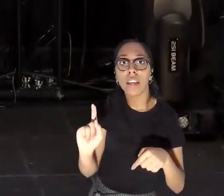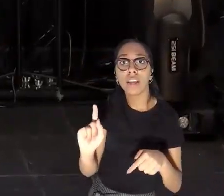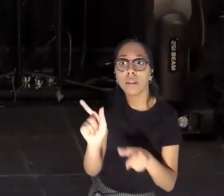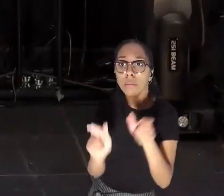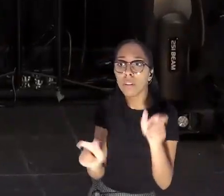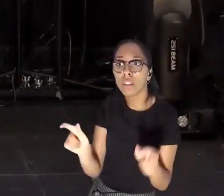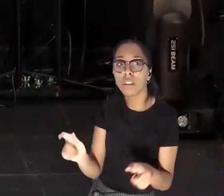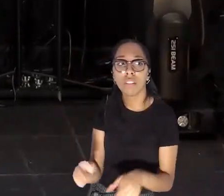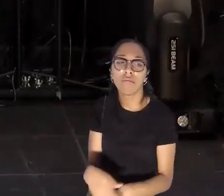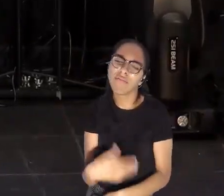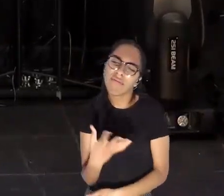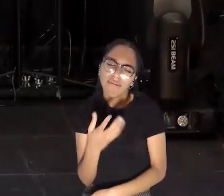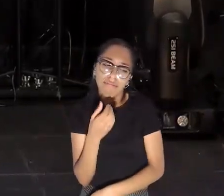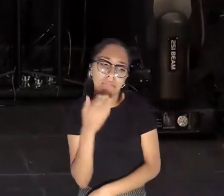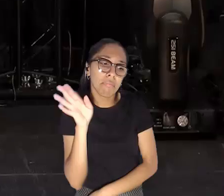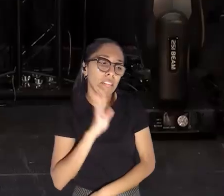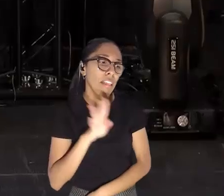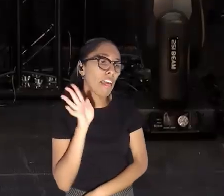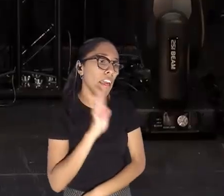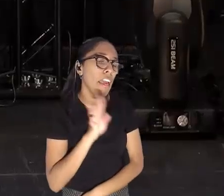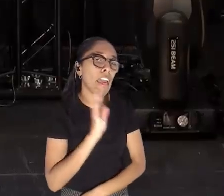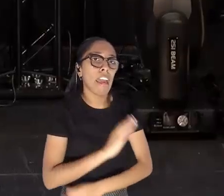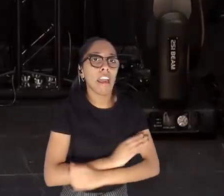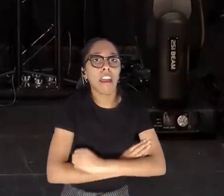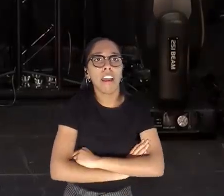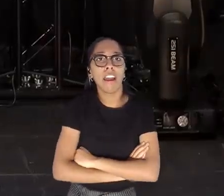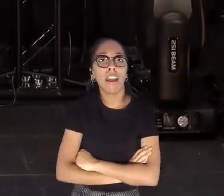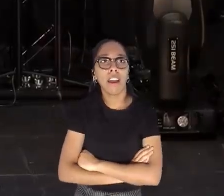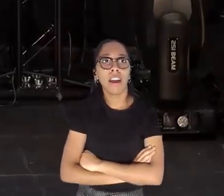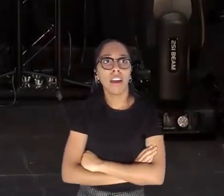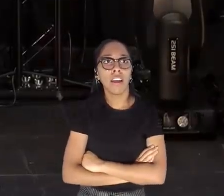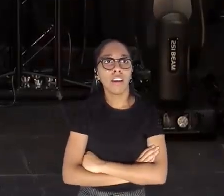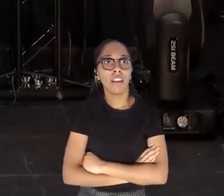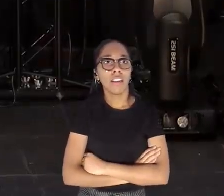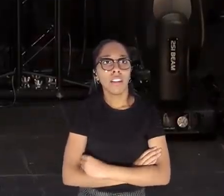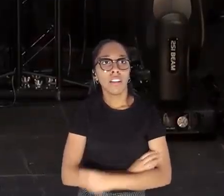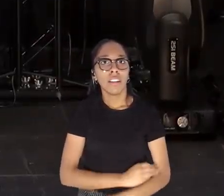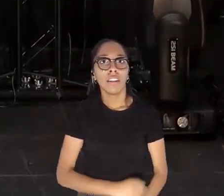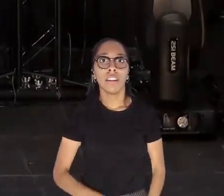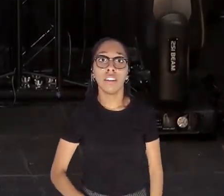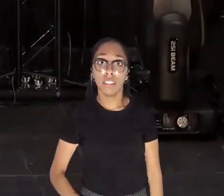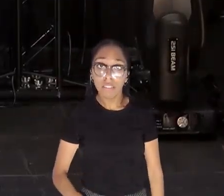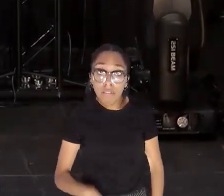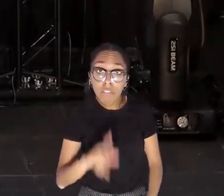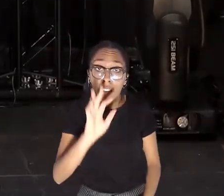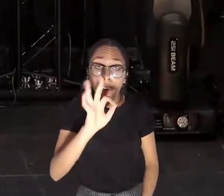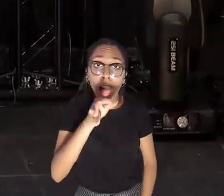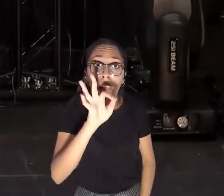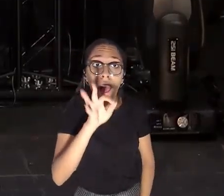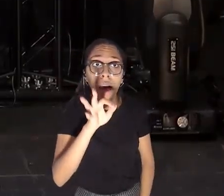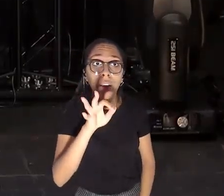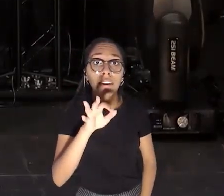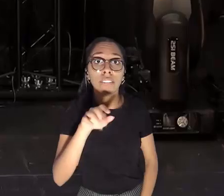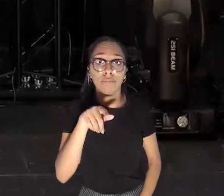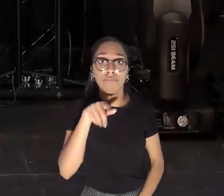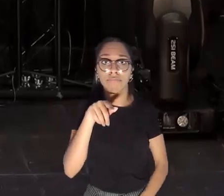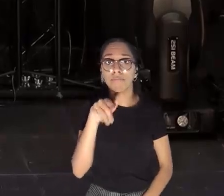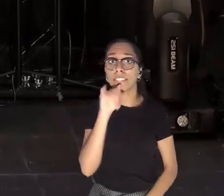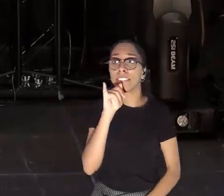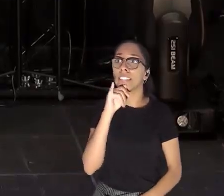Você já sentiu isso? Nossa, gente, calma, eu senti que tem uma pombagira aqui nessa casa. Todo mundo: meu